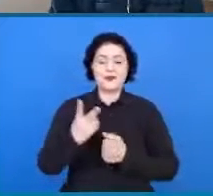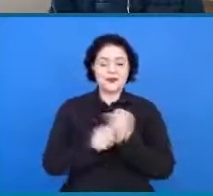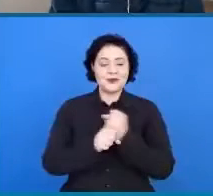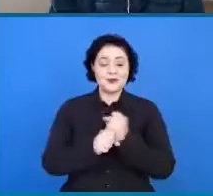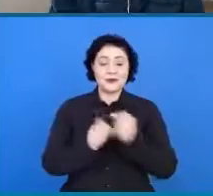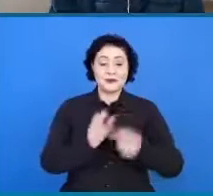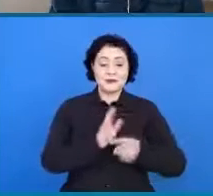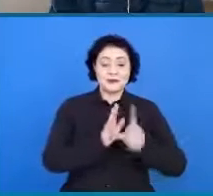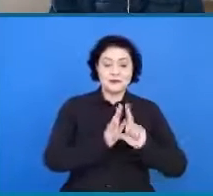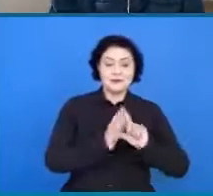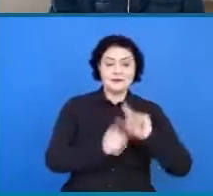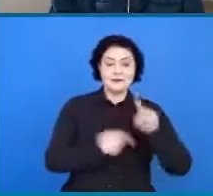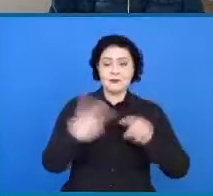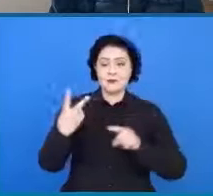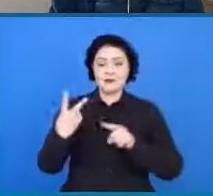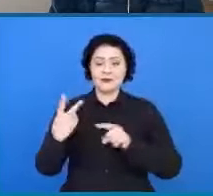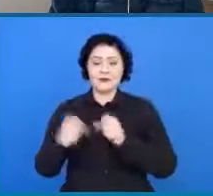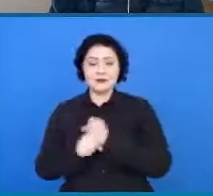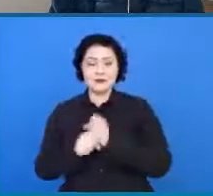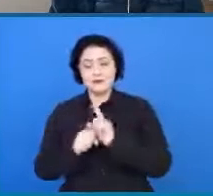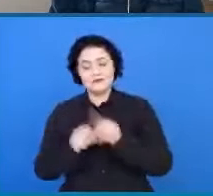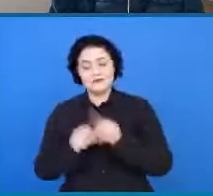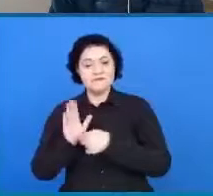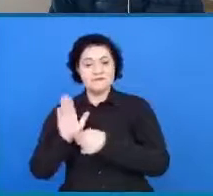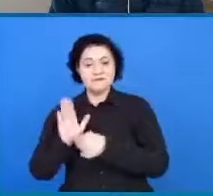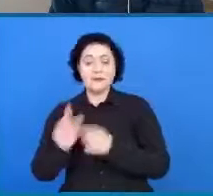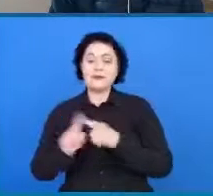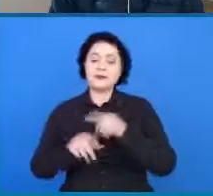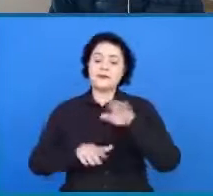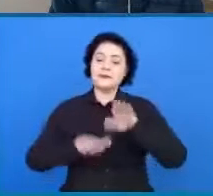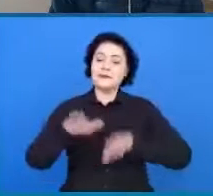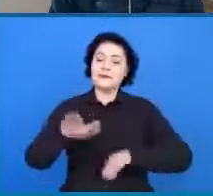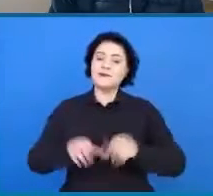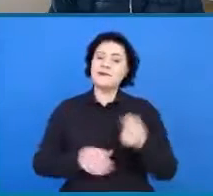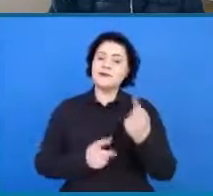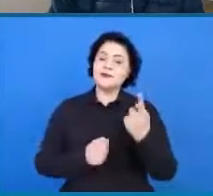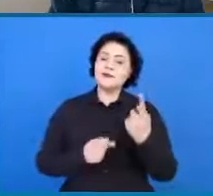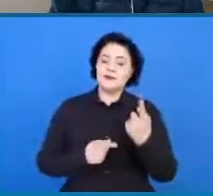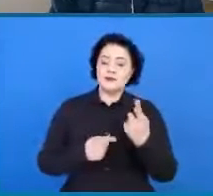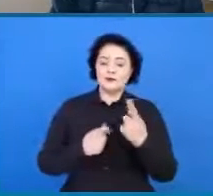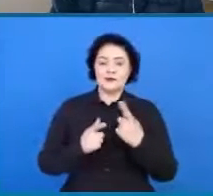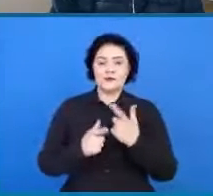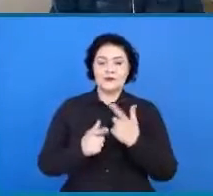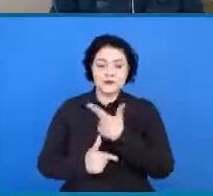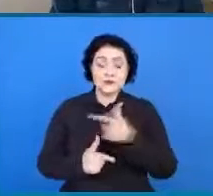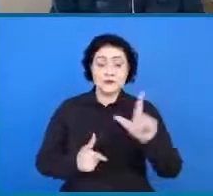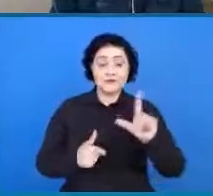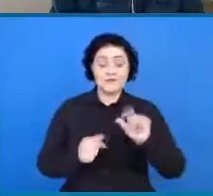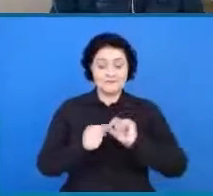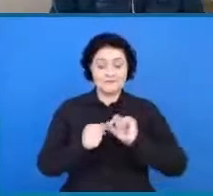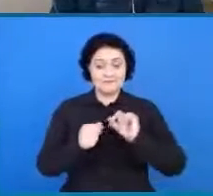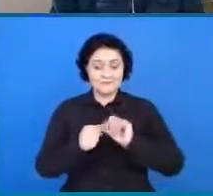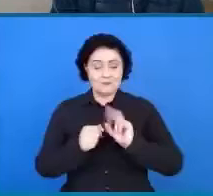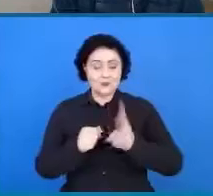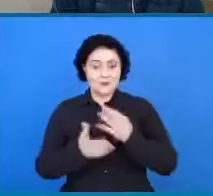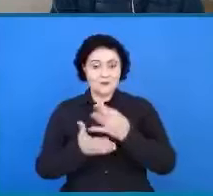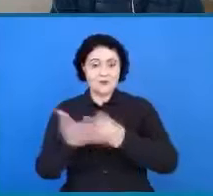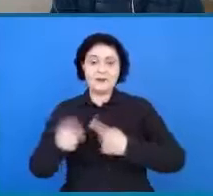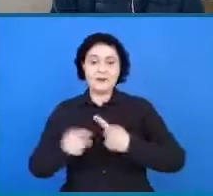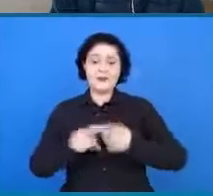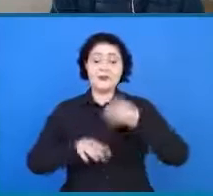de vez em quando nós fazemos alguma reprise até porque as pessoas